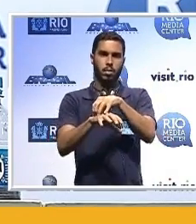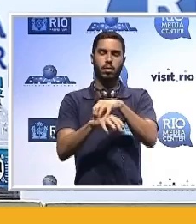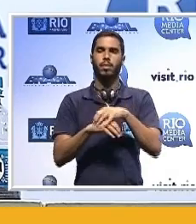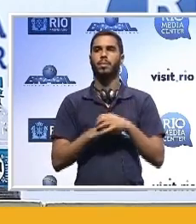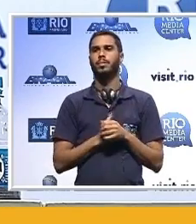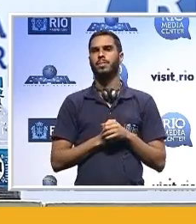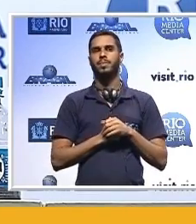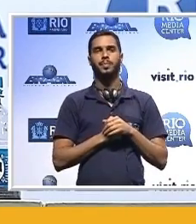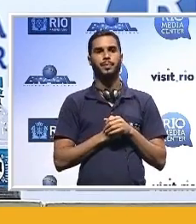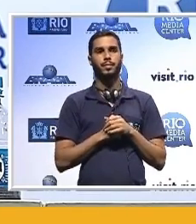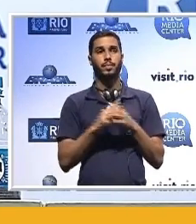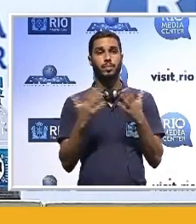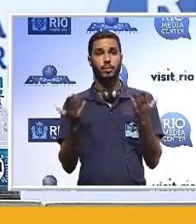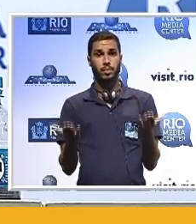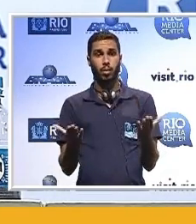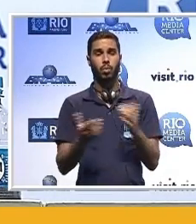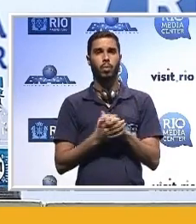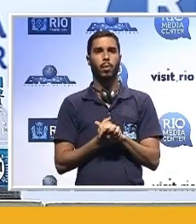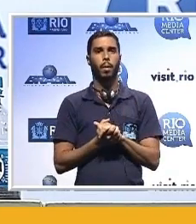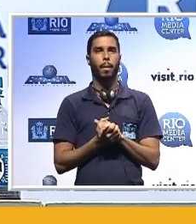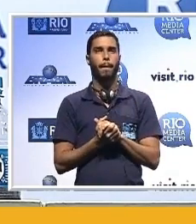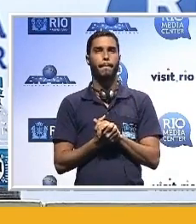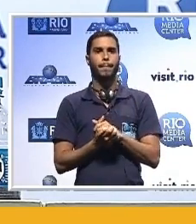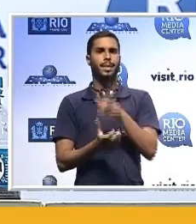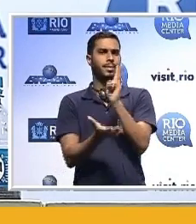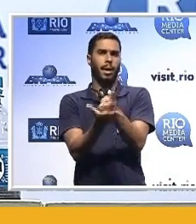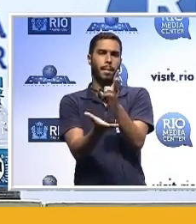coisa toda. Então, esse é permanente.